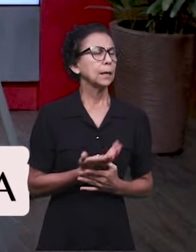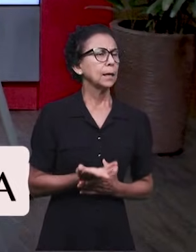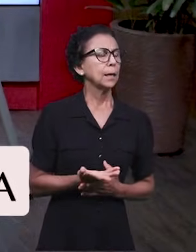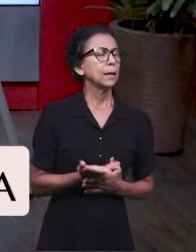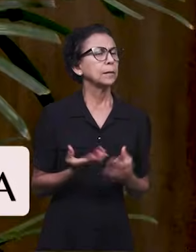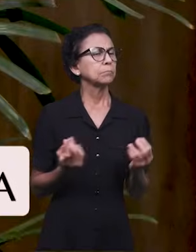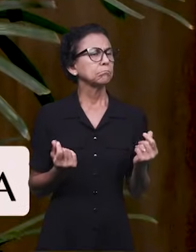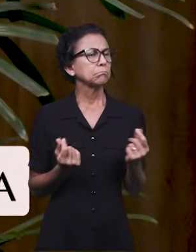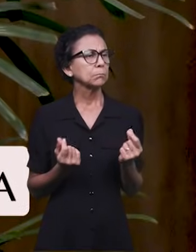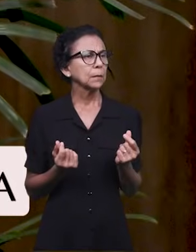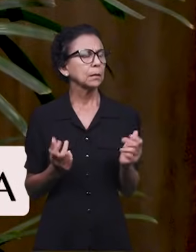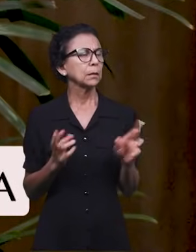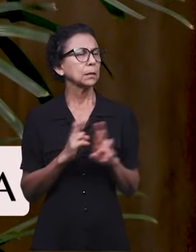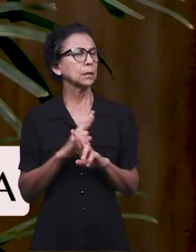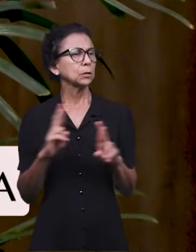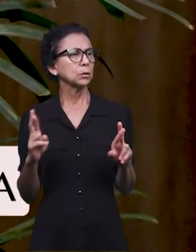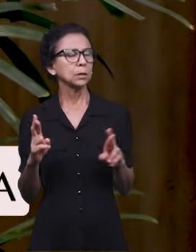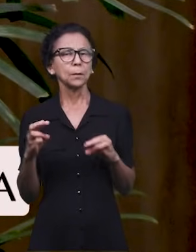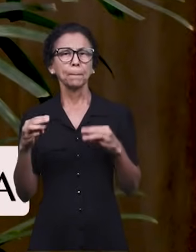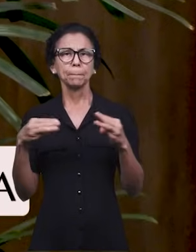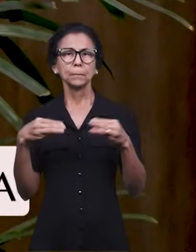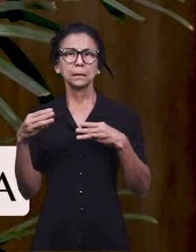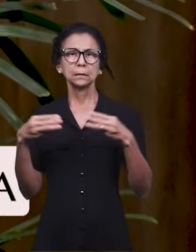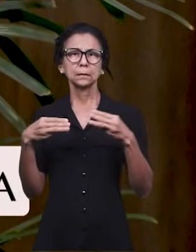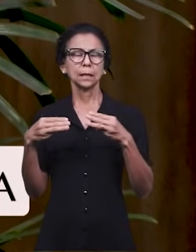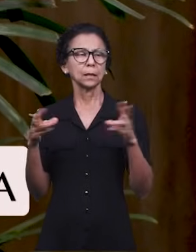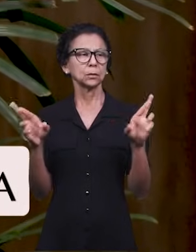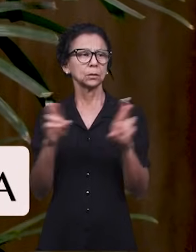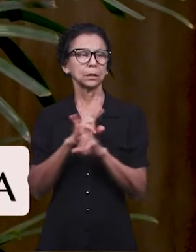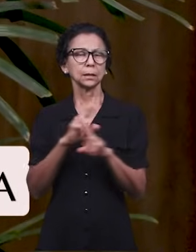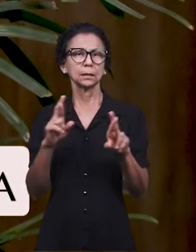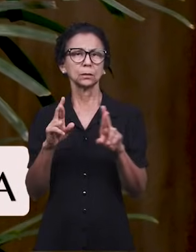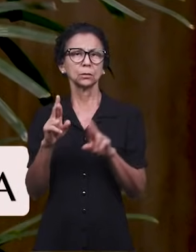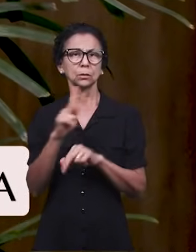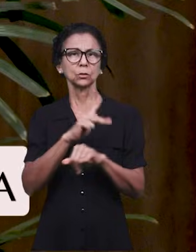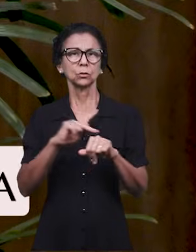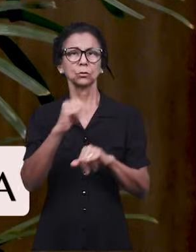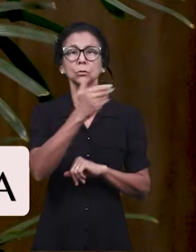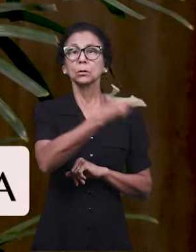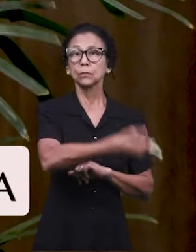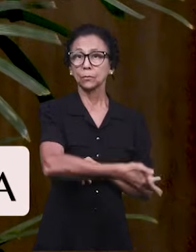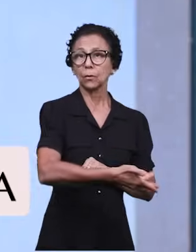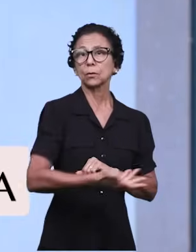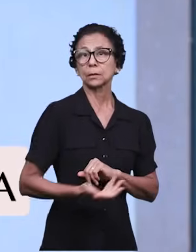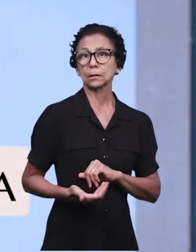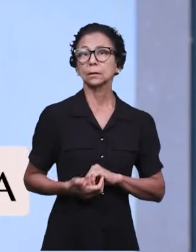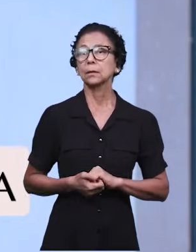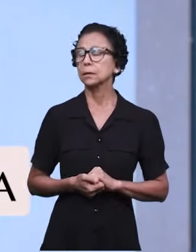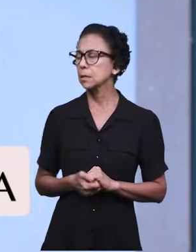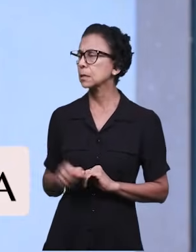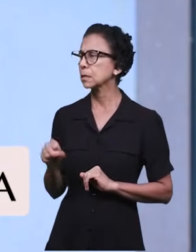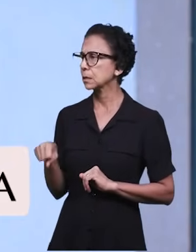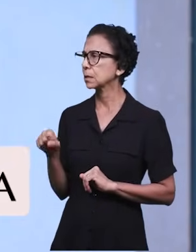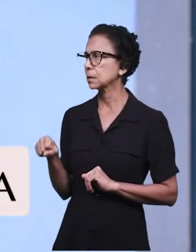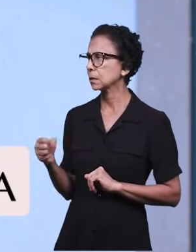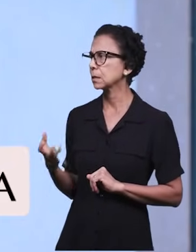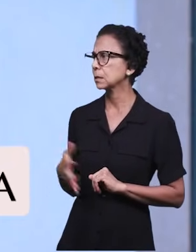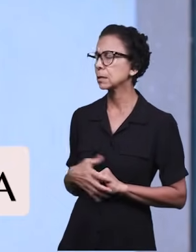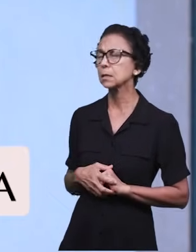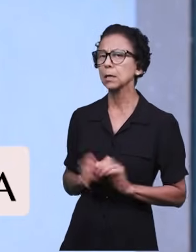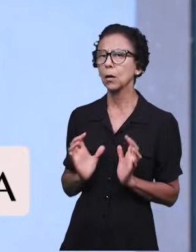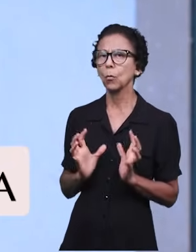relacionado, ligado ao Ministério das Relações Exteriores. Exatamente. Funciona basicamente como um departamento